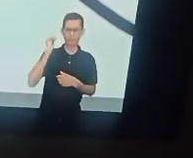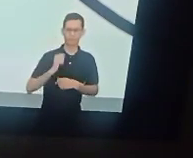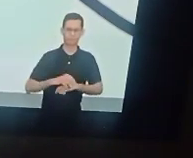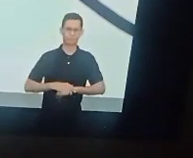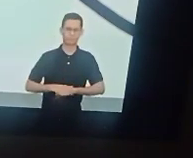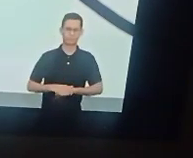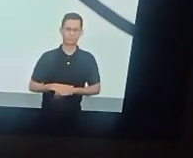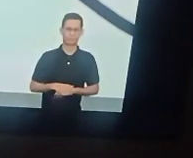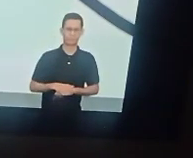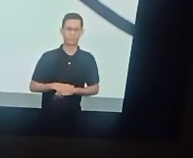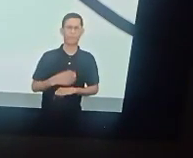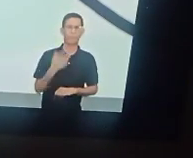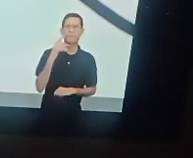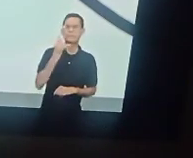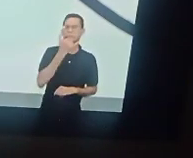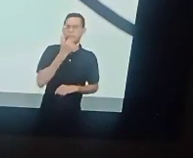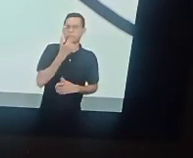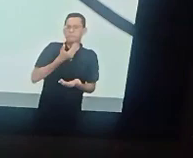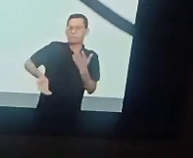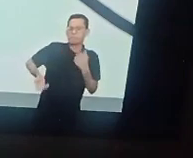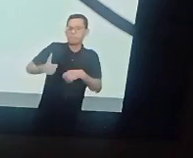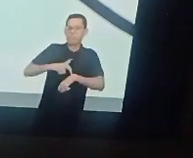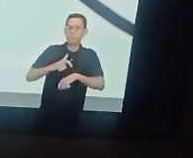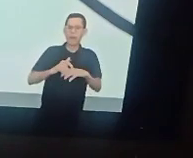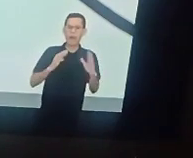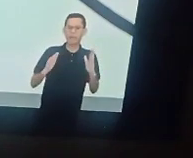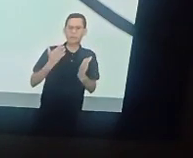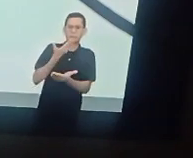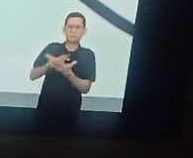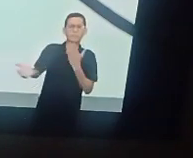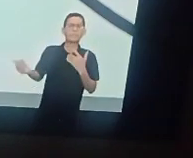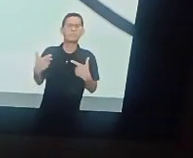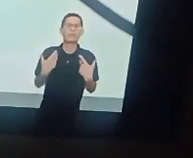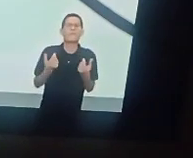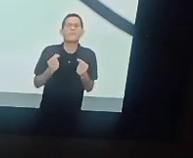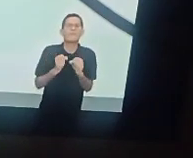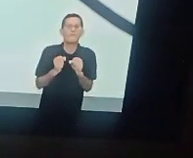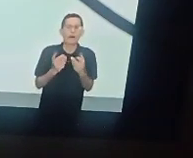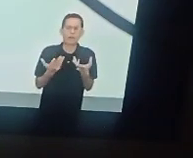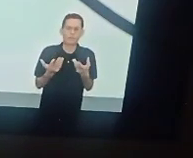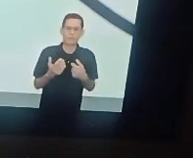Aqui. Perdi o prazo da minha inscrição. E agora?